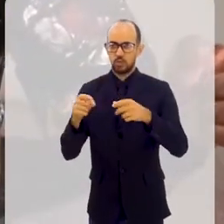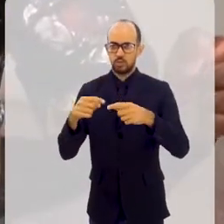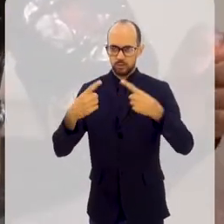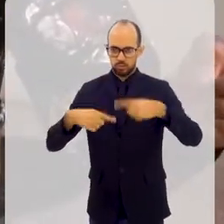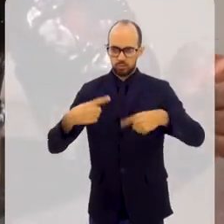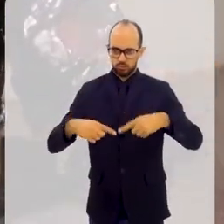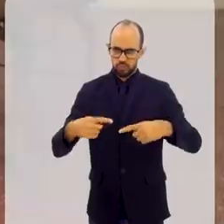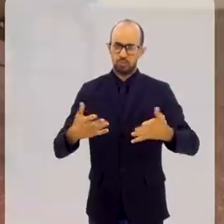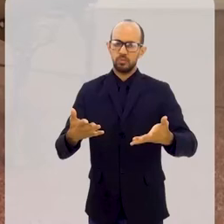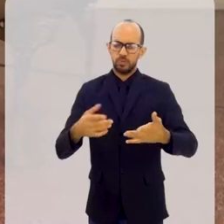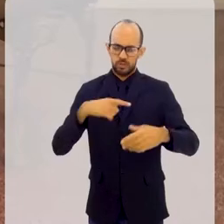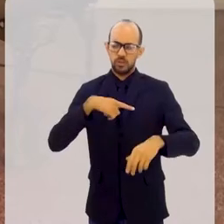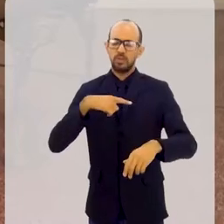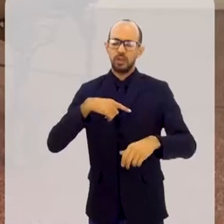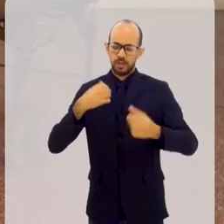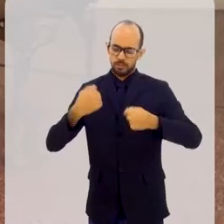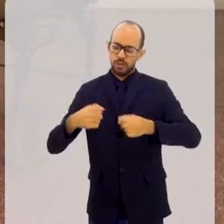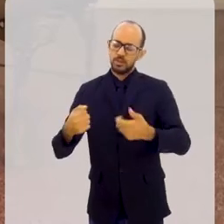polinização